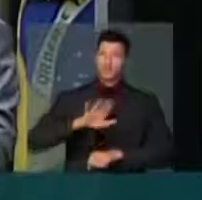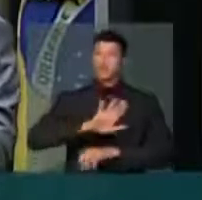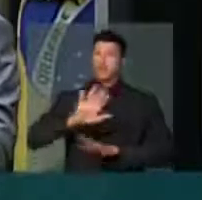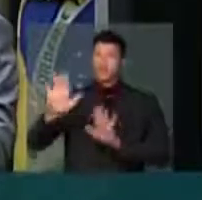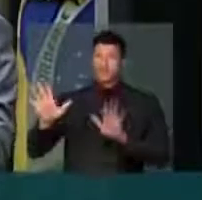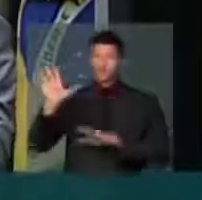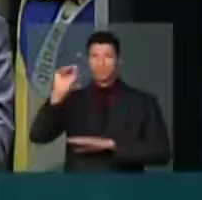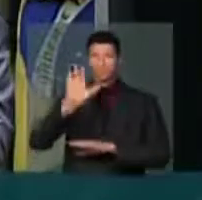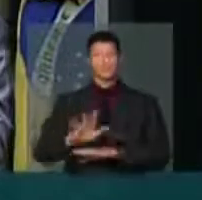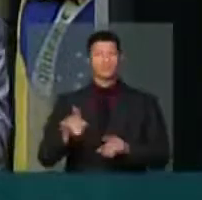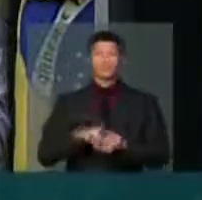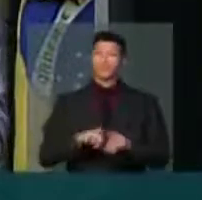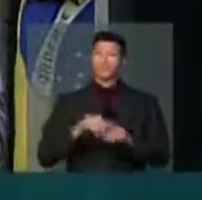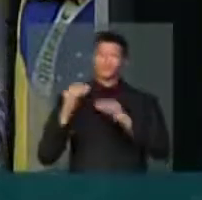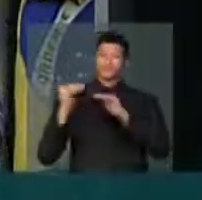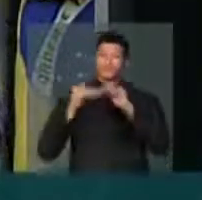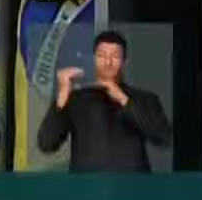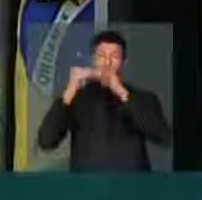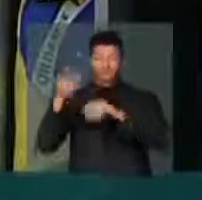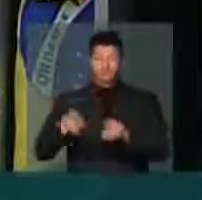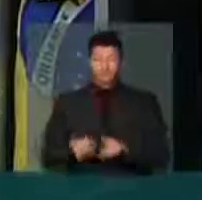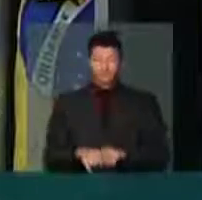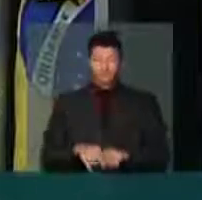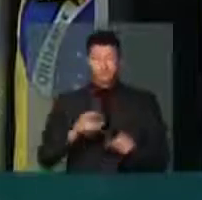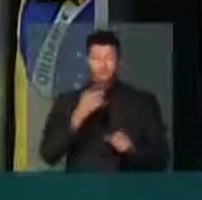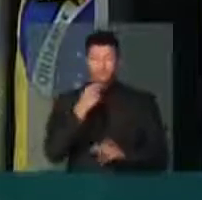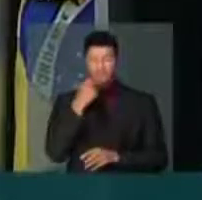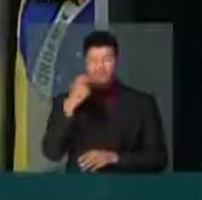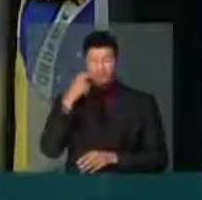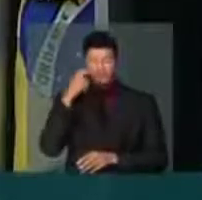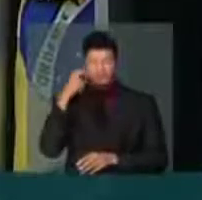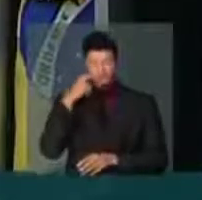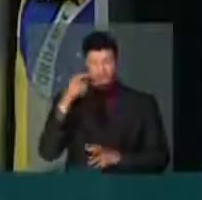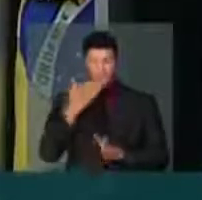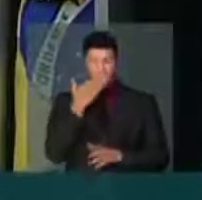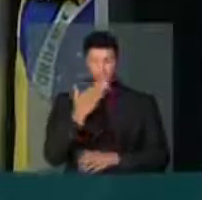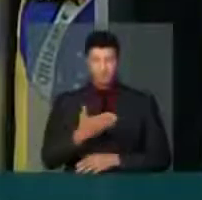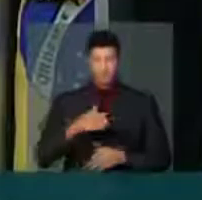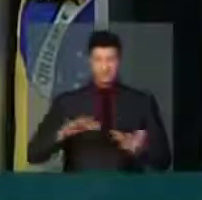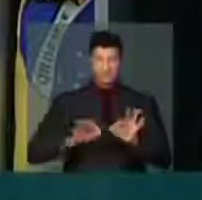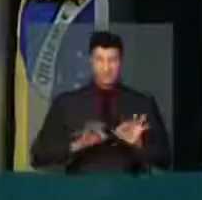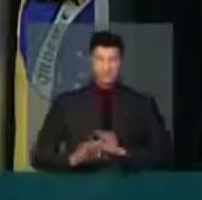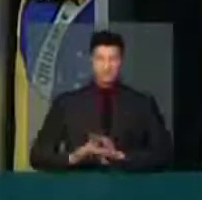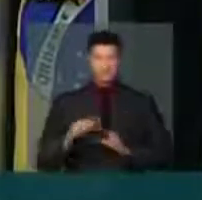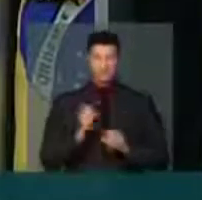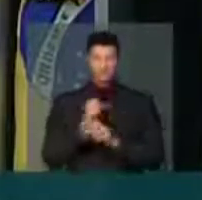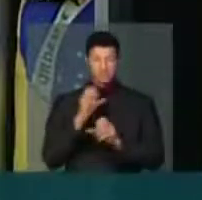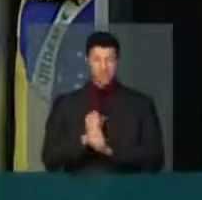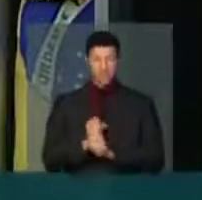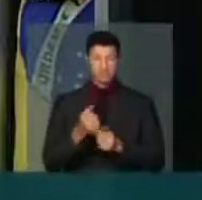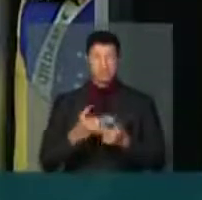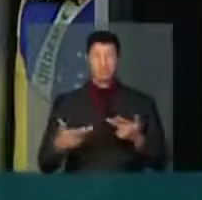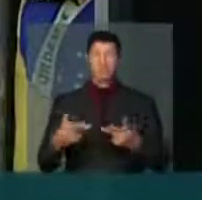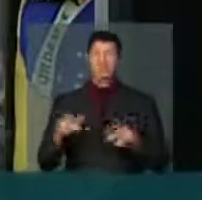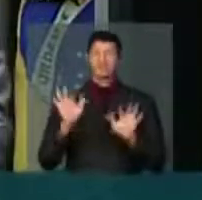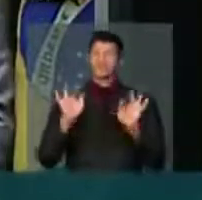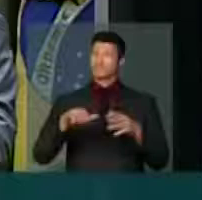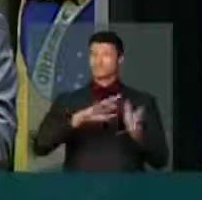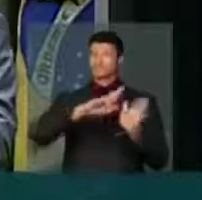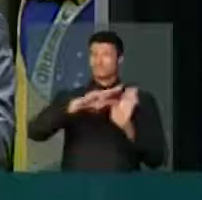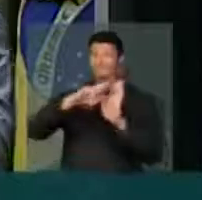internacional pelas sucessivas e vergonhosas manobras contábeis.